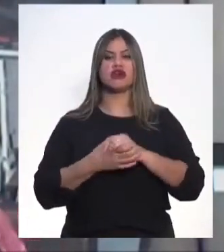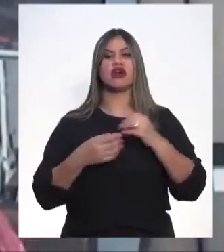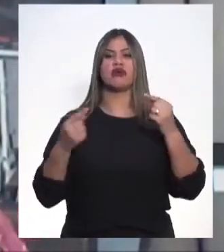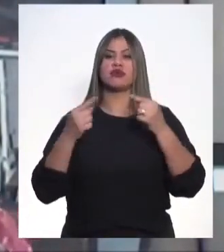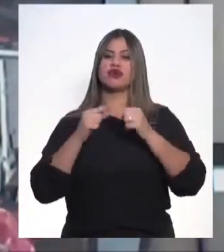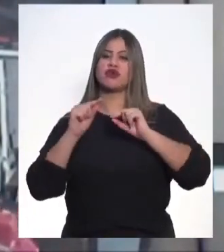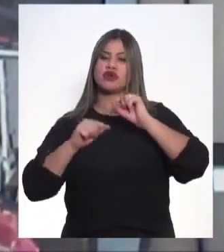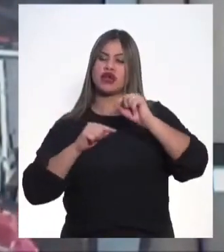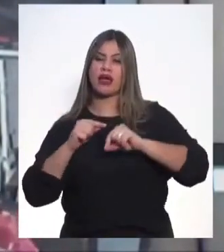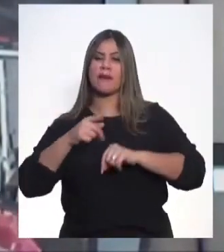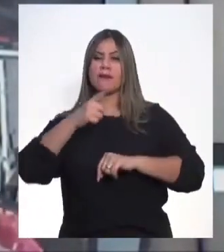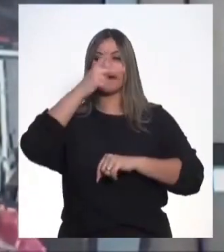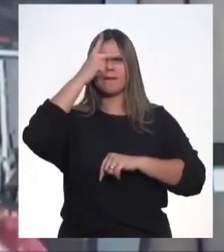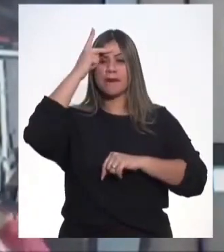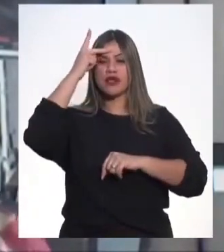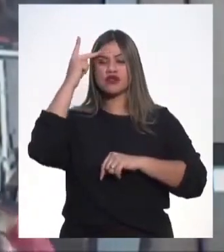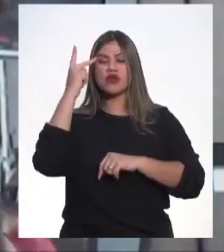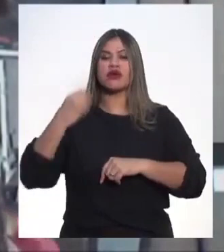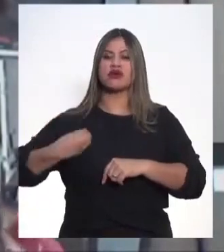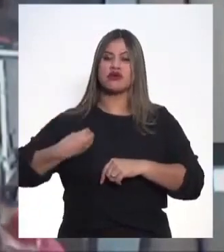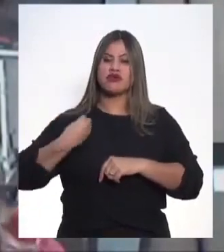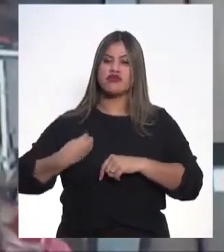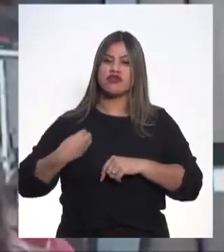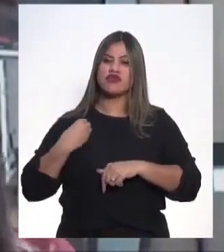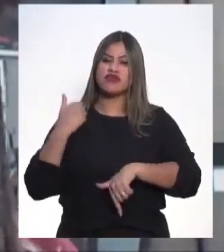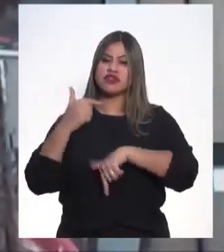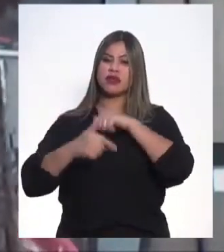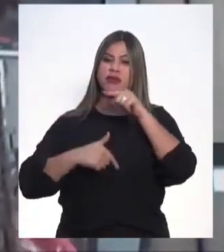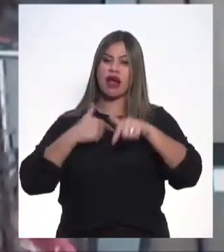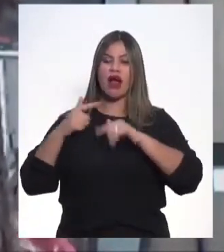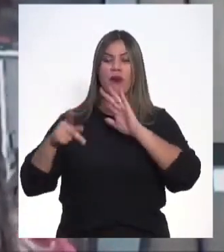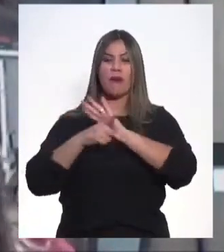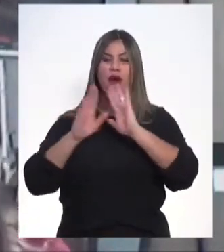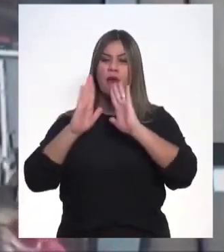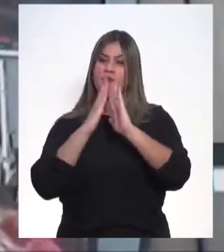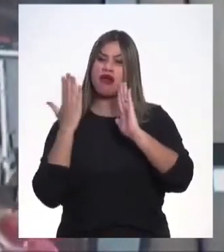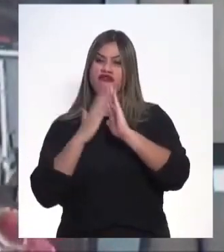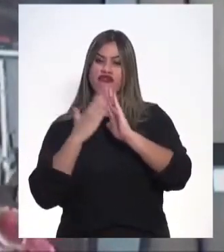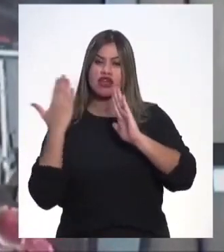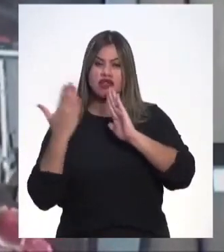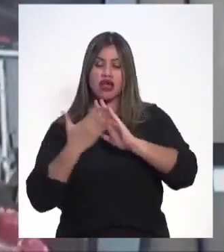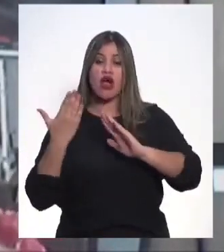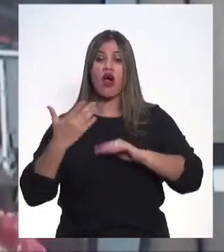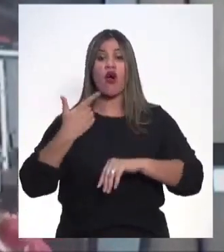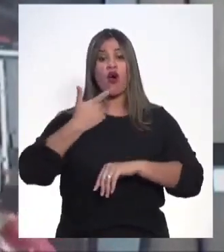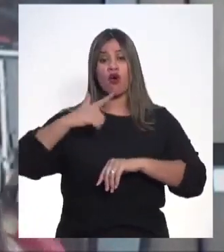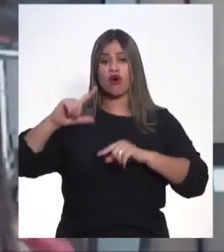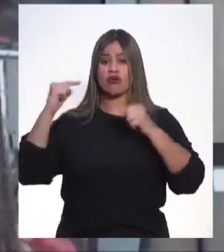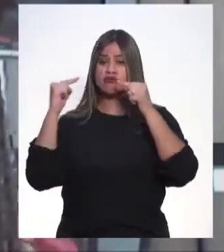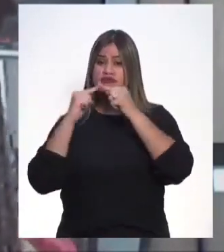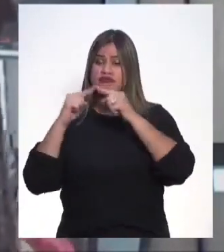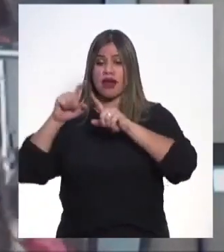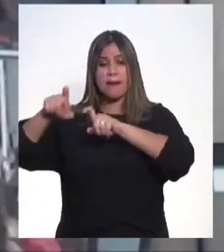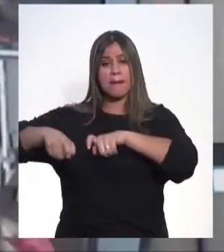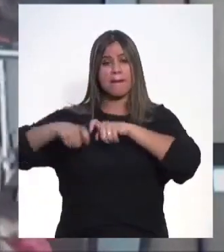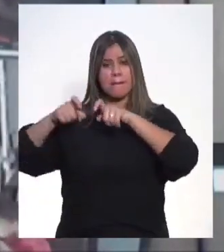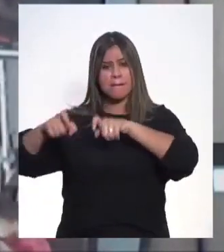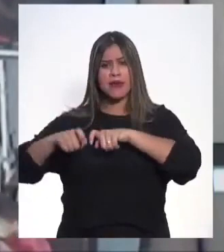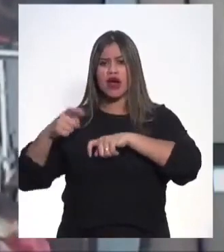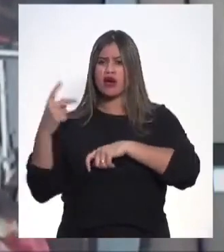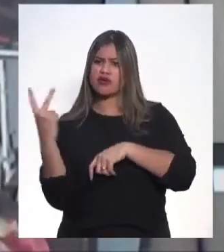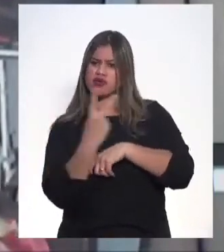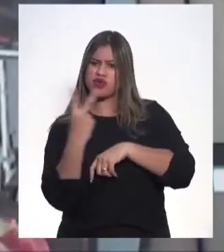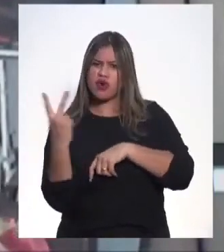um indivíduo que é um trabalhador da periferia, um indivíduo que é um trabalhador do campo, ele tem a